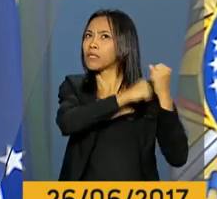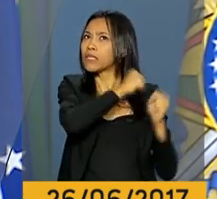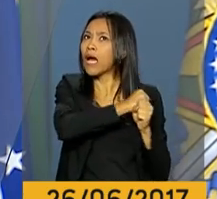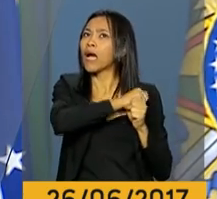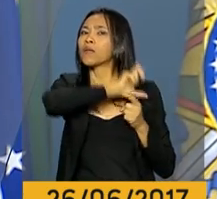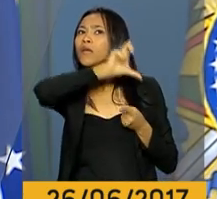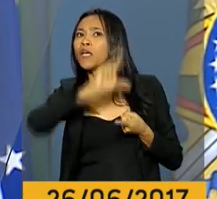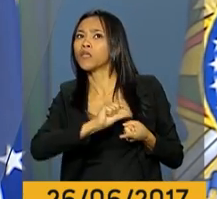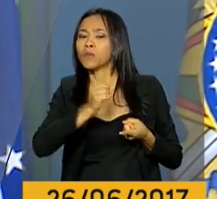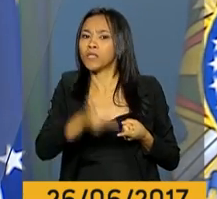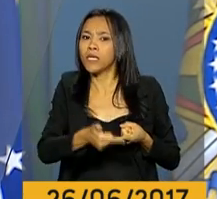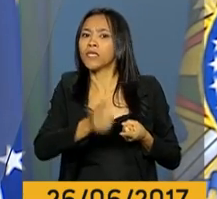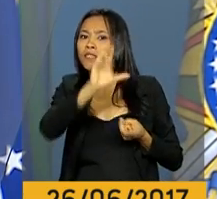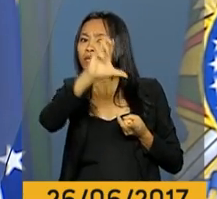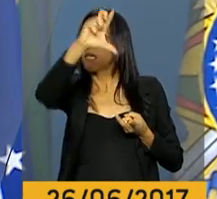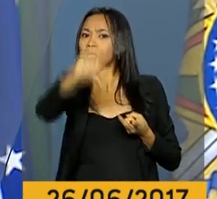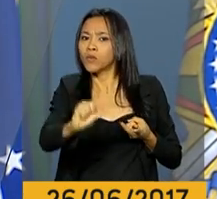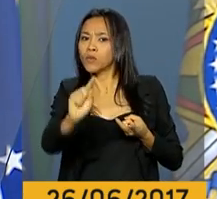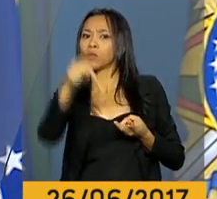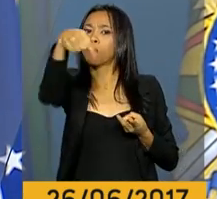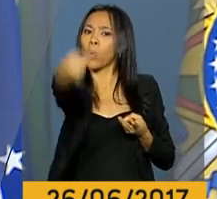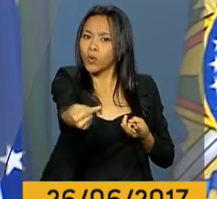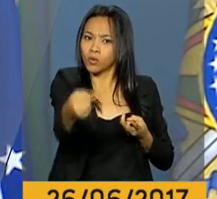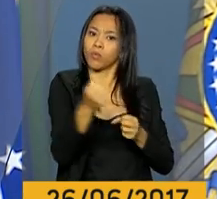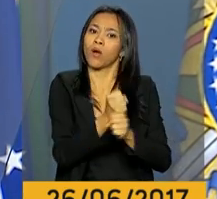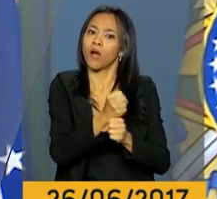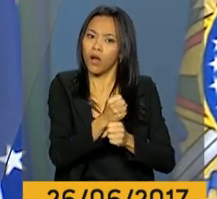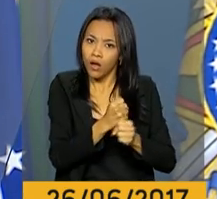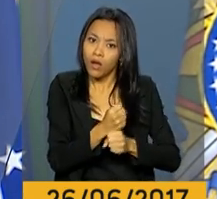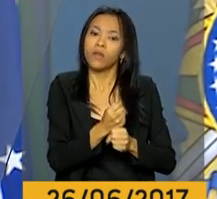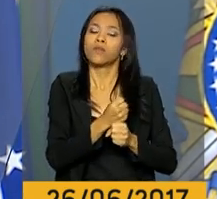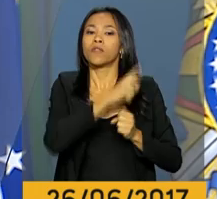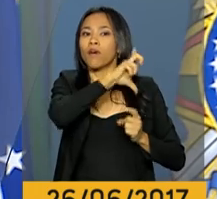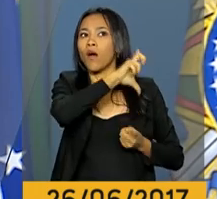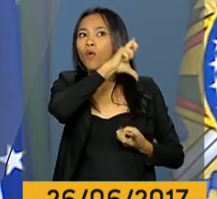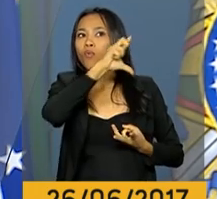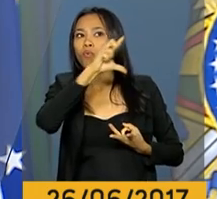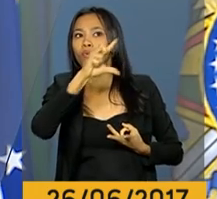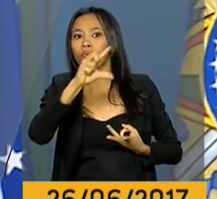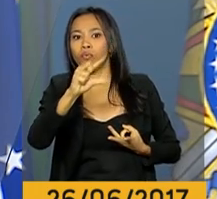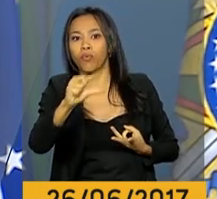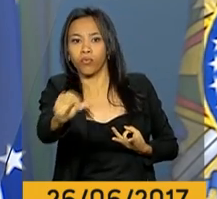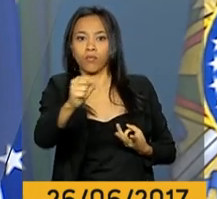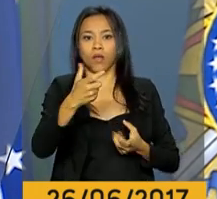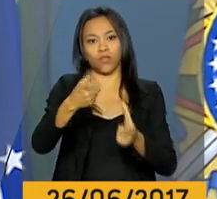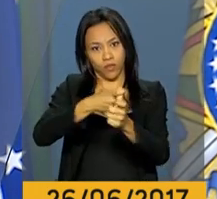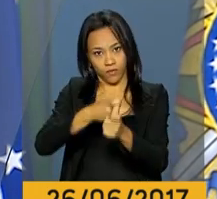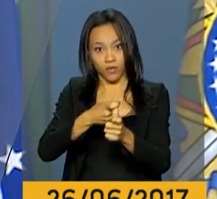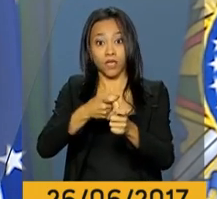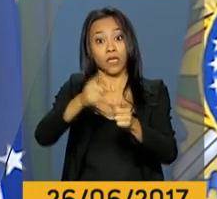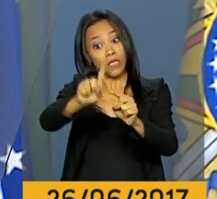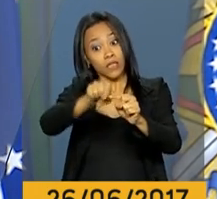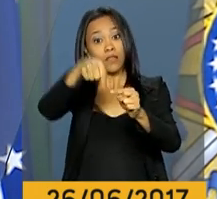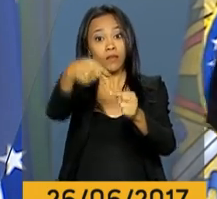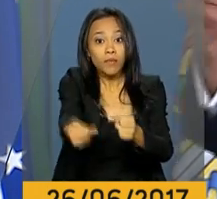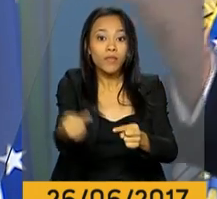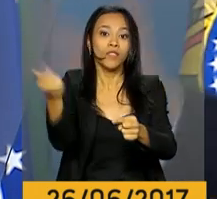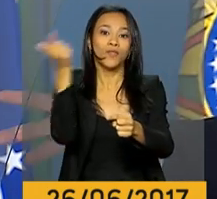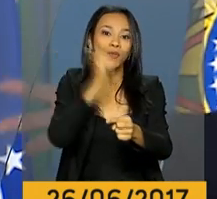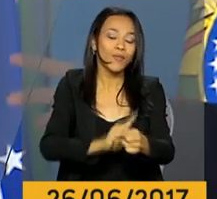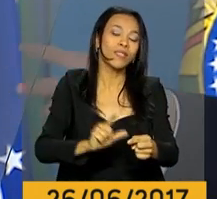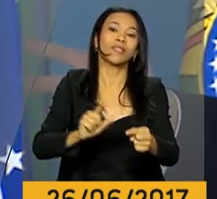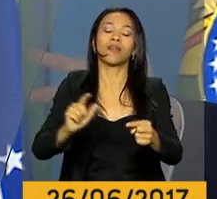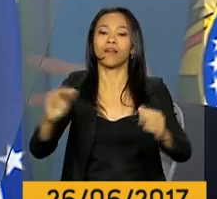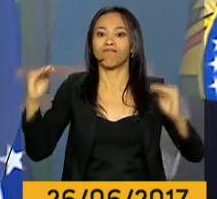esse ano reduz mais um pouco no ano que vem e daqui a 10 anos Talvez esteja a arrecadação ah digamos